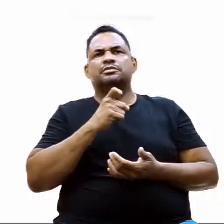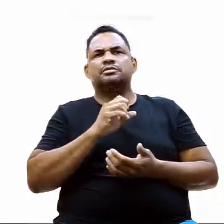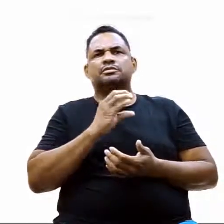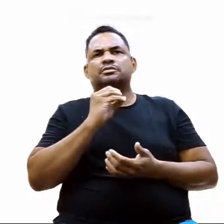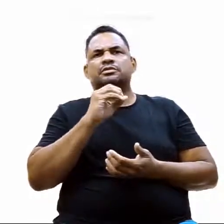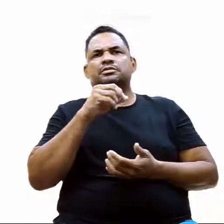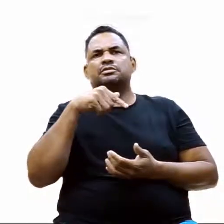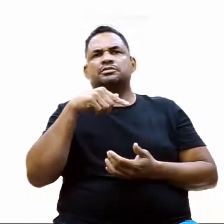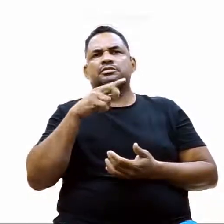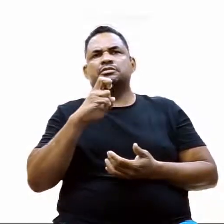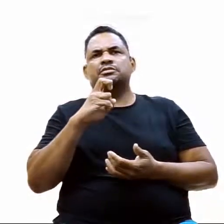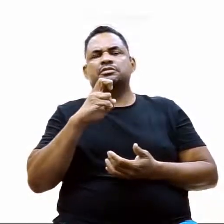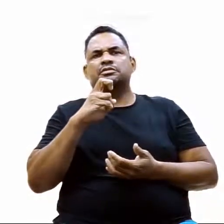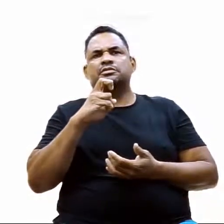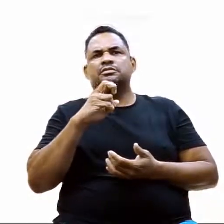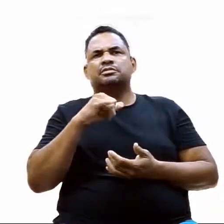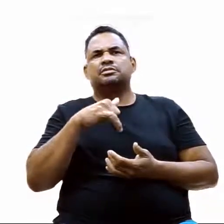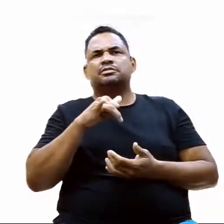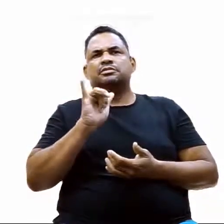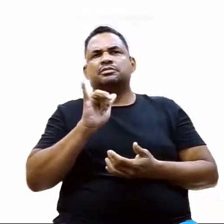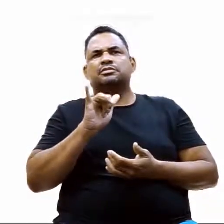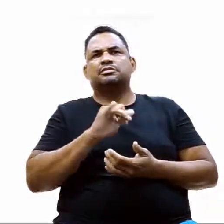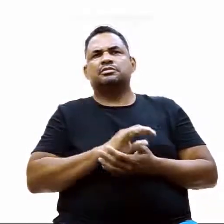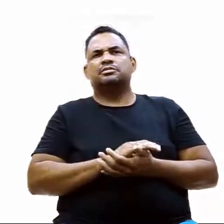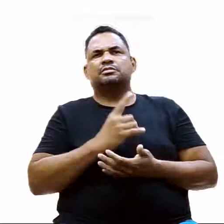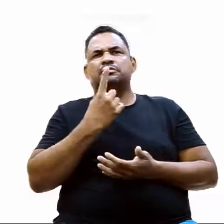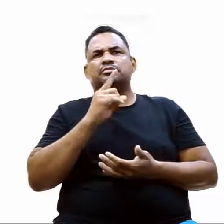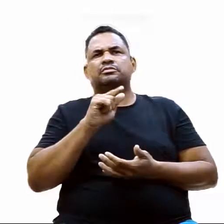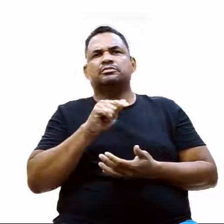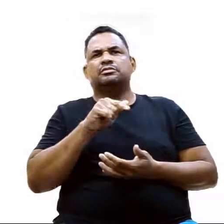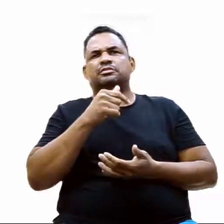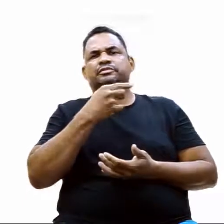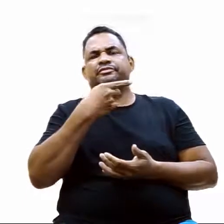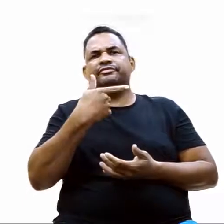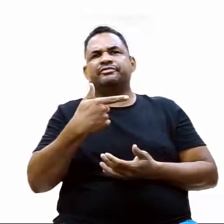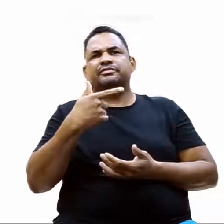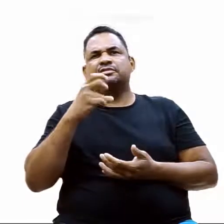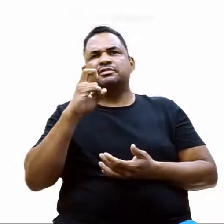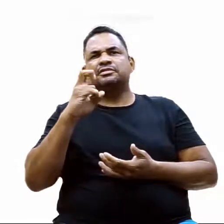0,75 de Y e